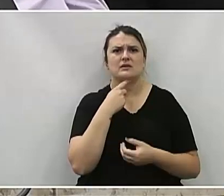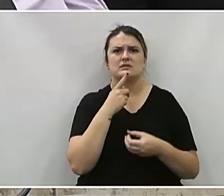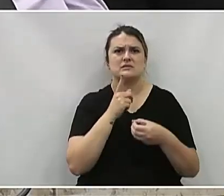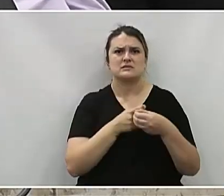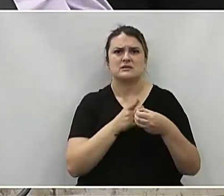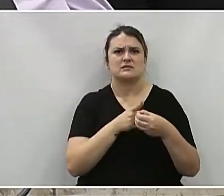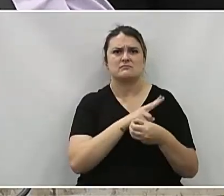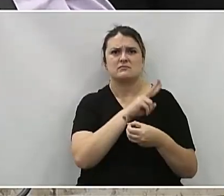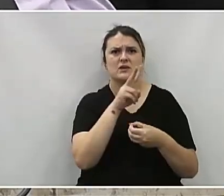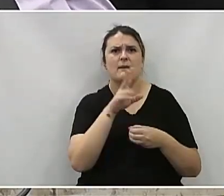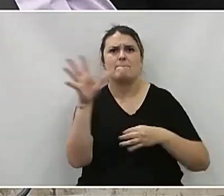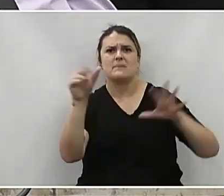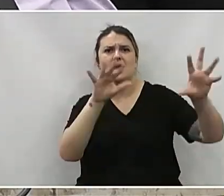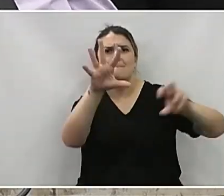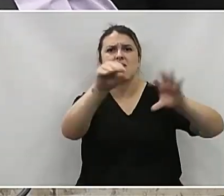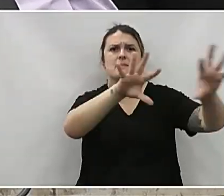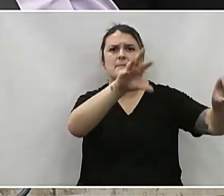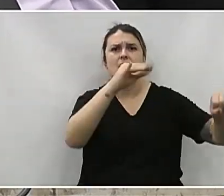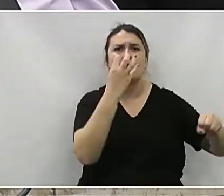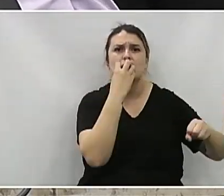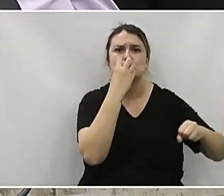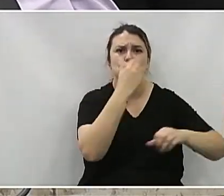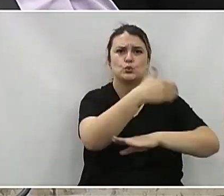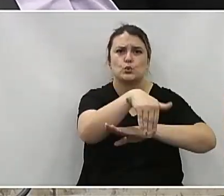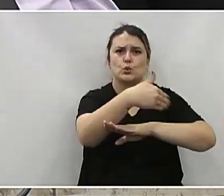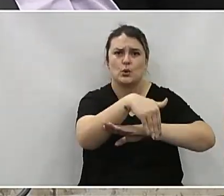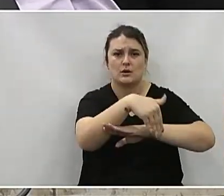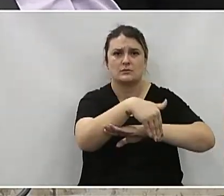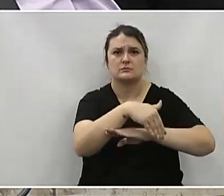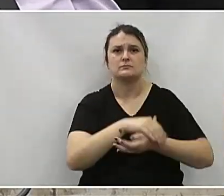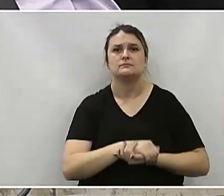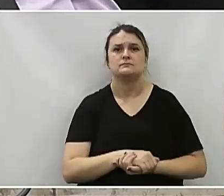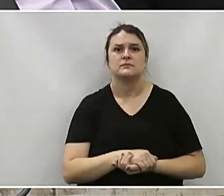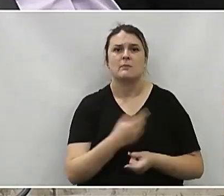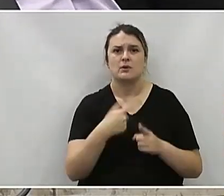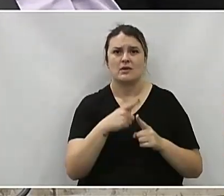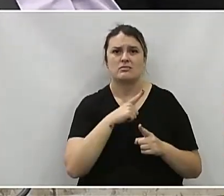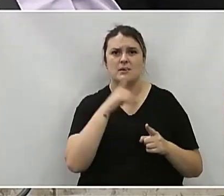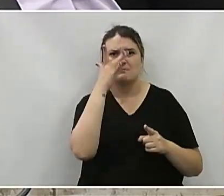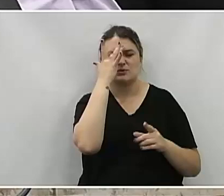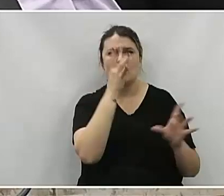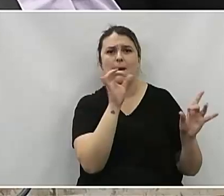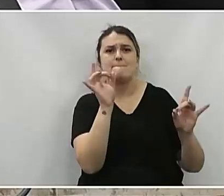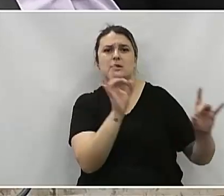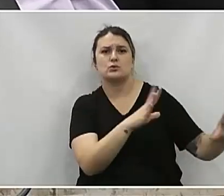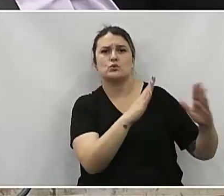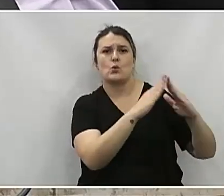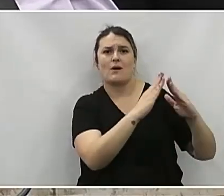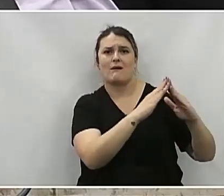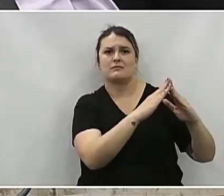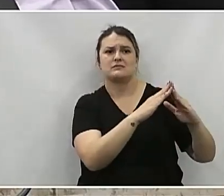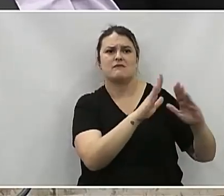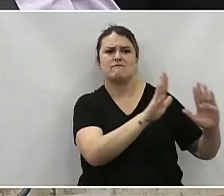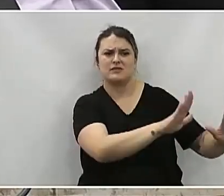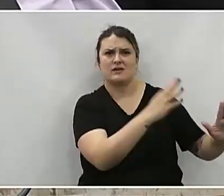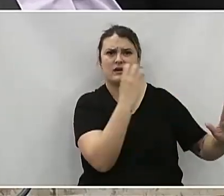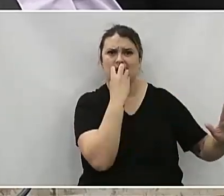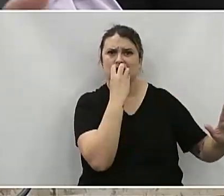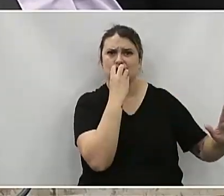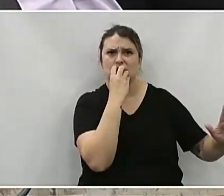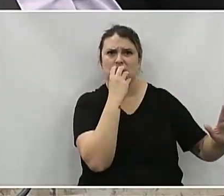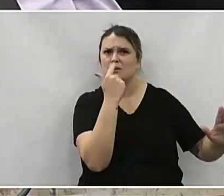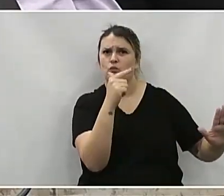Vitória recolha todos os animais das pessoas que estão saindo das das suas casas em área de Enchente que é